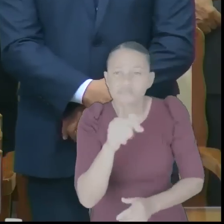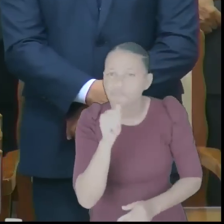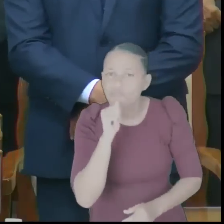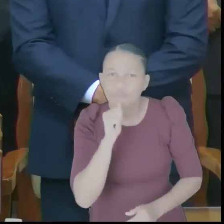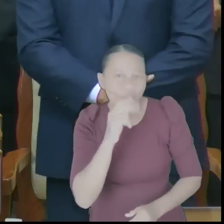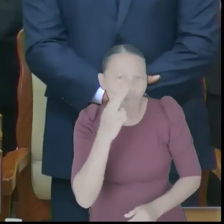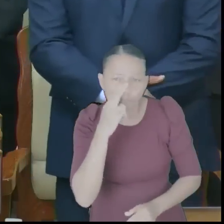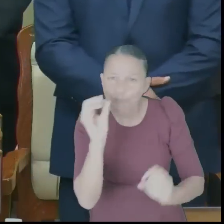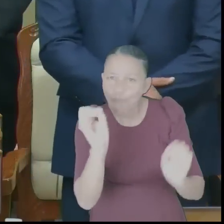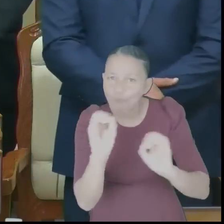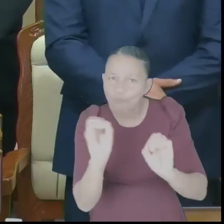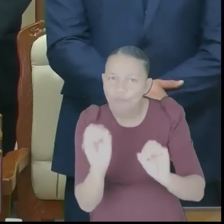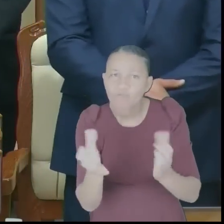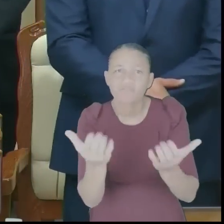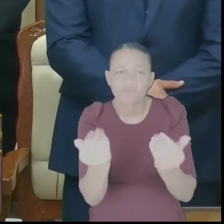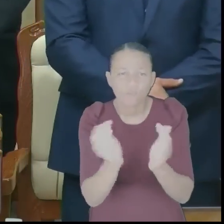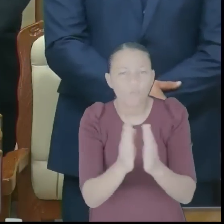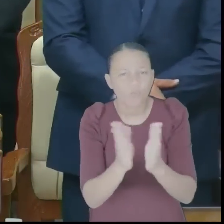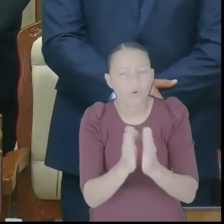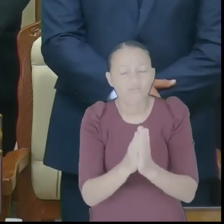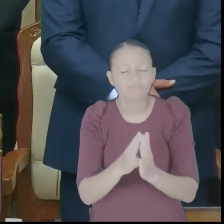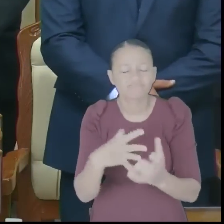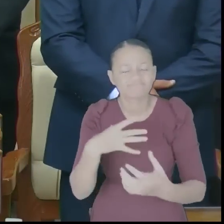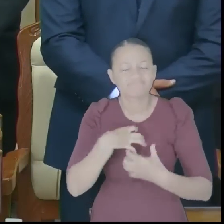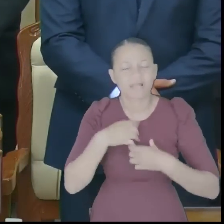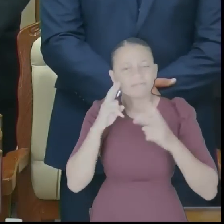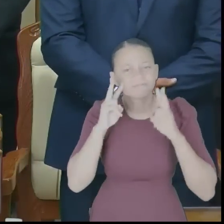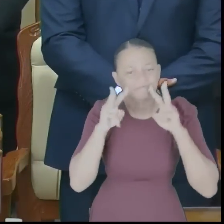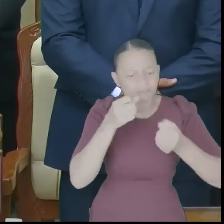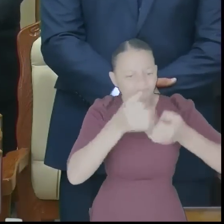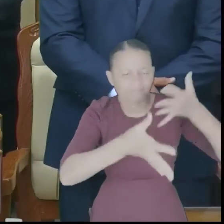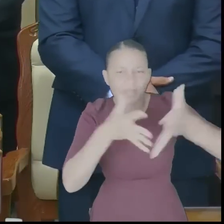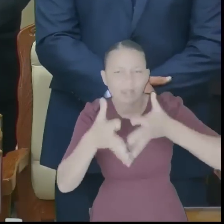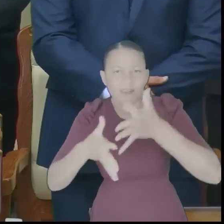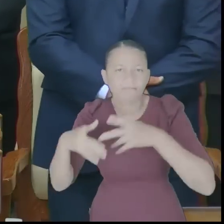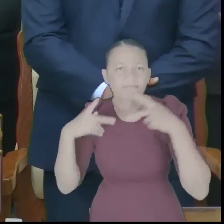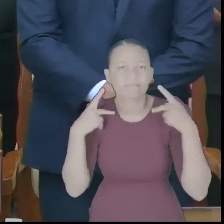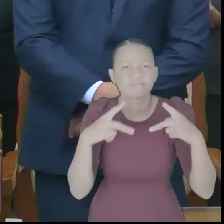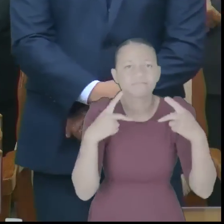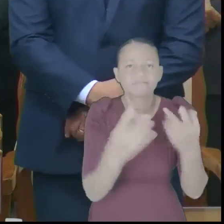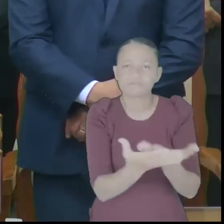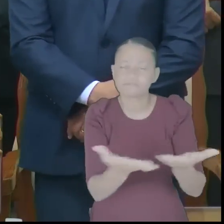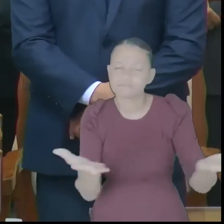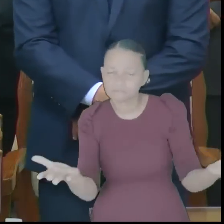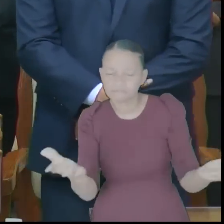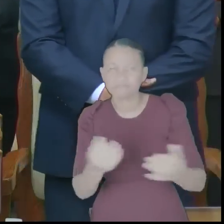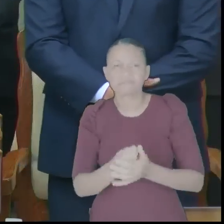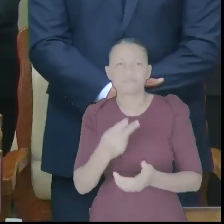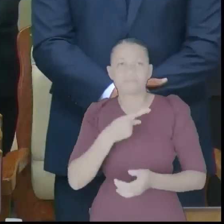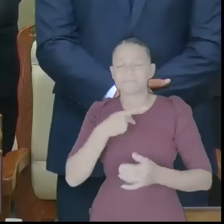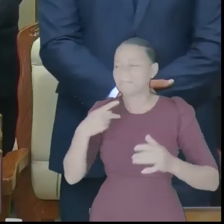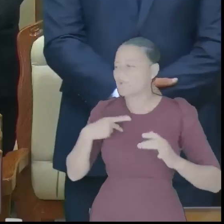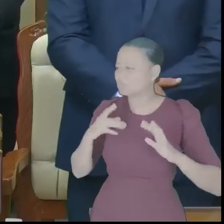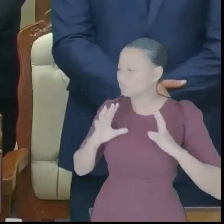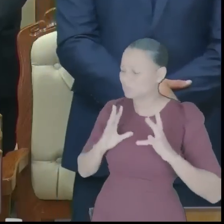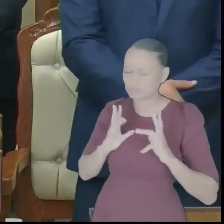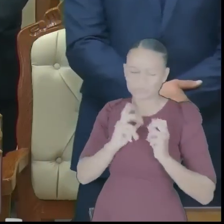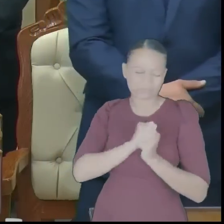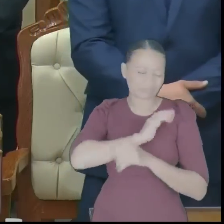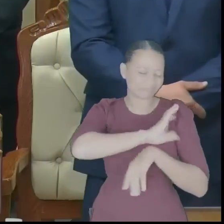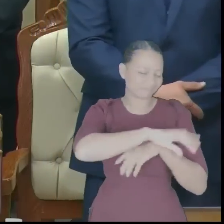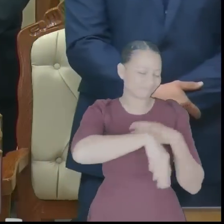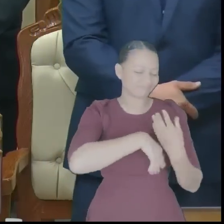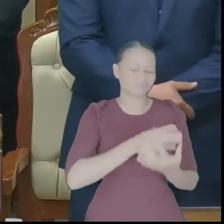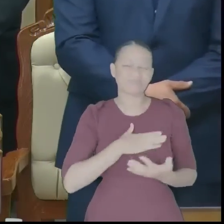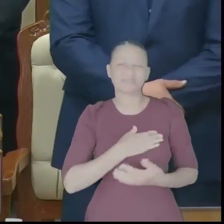evangélico ainda, mas ouviu a voz de Deus esta noite. Pastor, está tudo morto na minha vida.